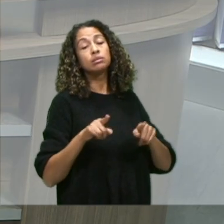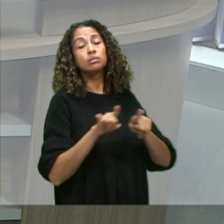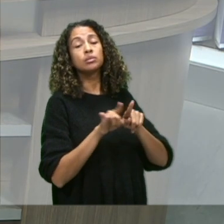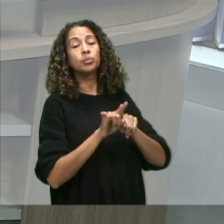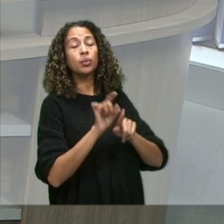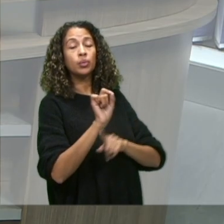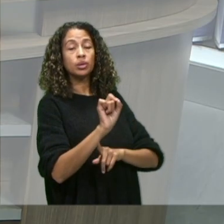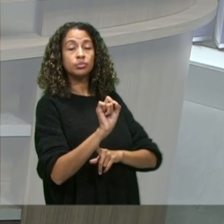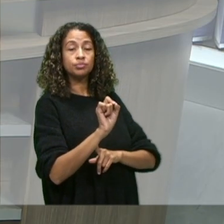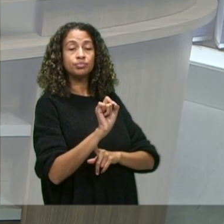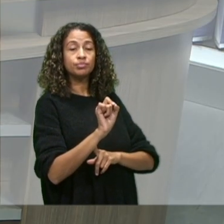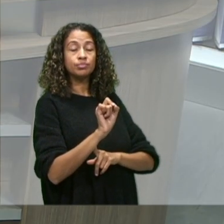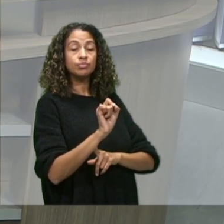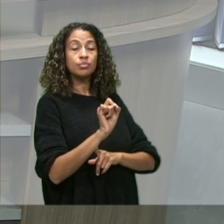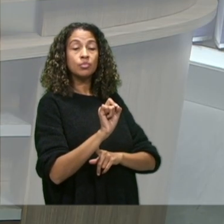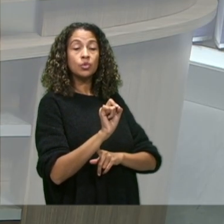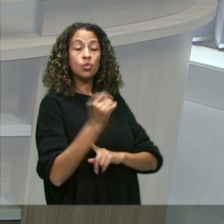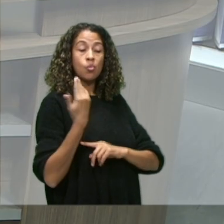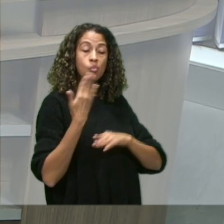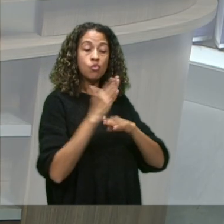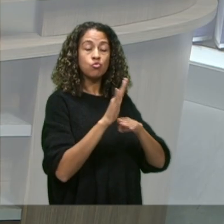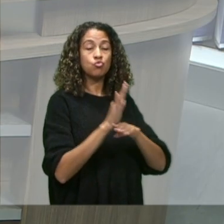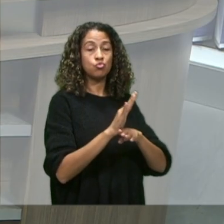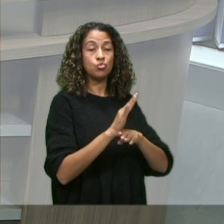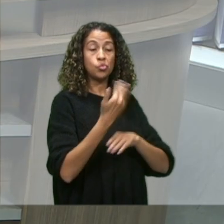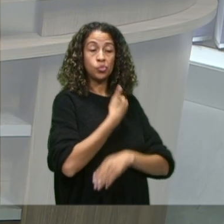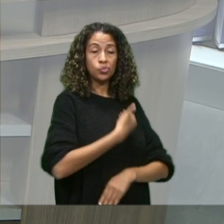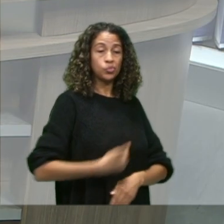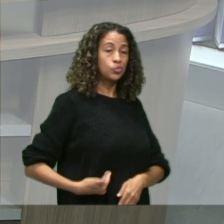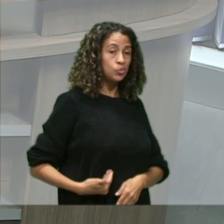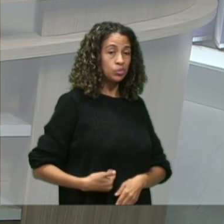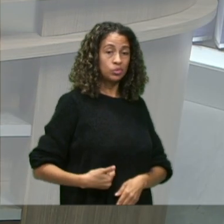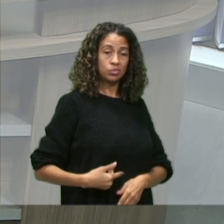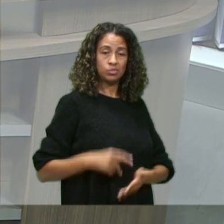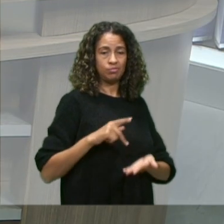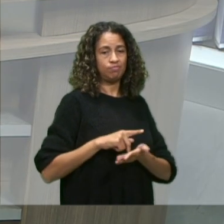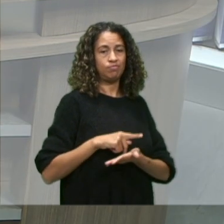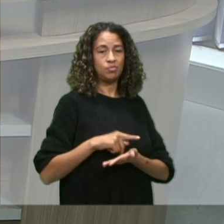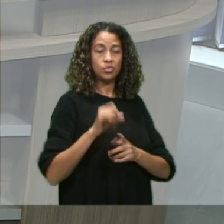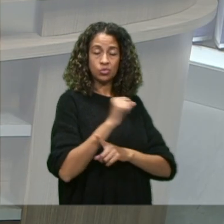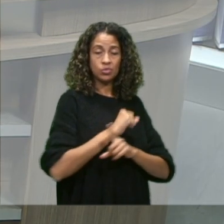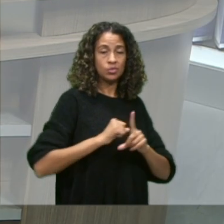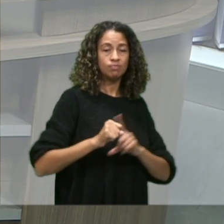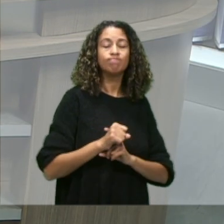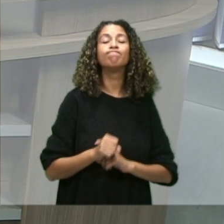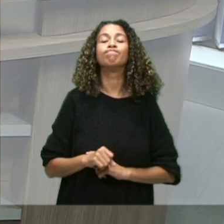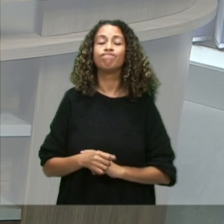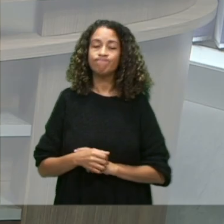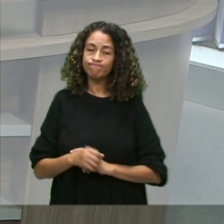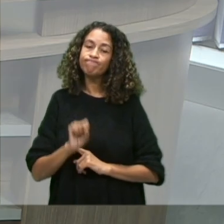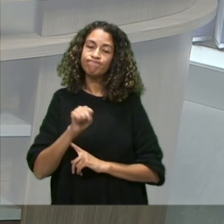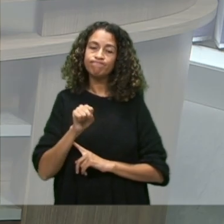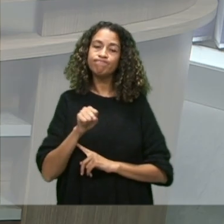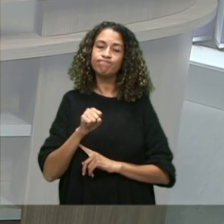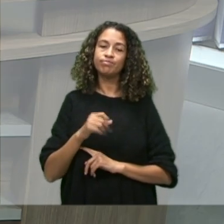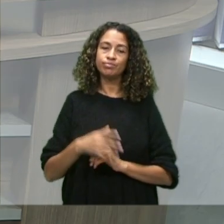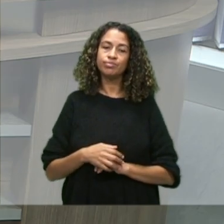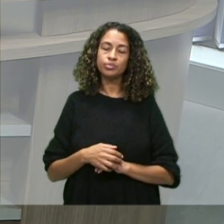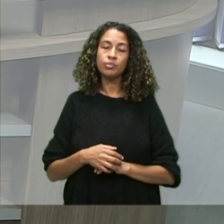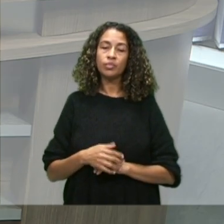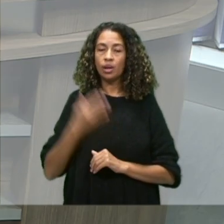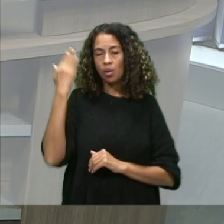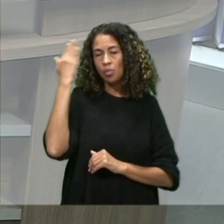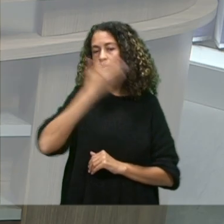para o benefício de ganho público mesmo, da sociedade, né? O retorno é